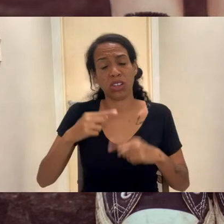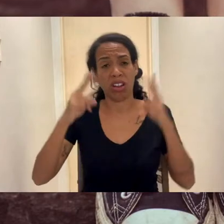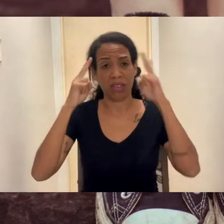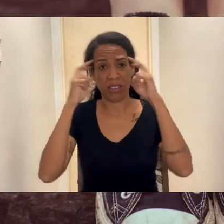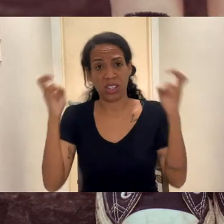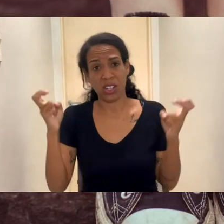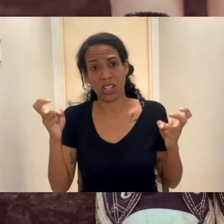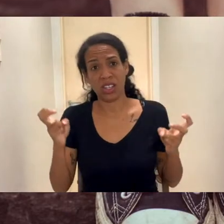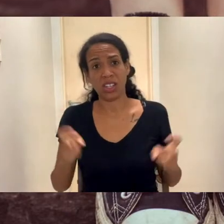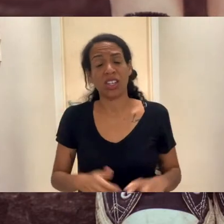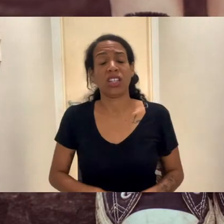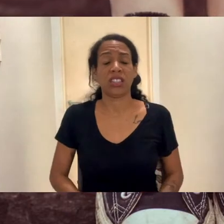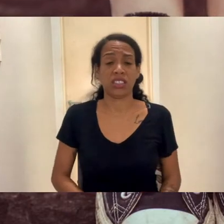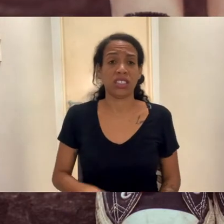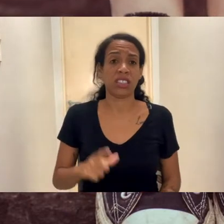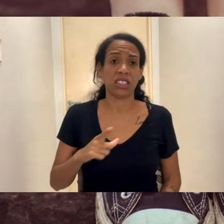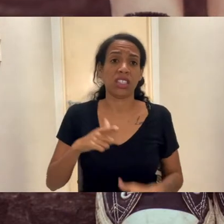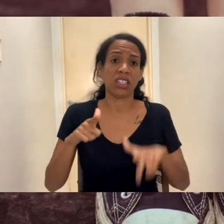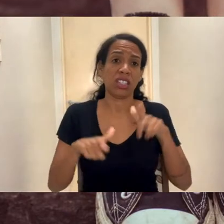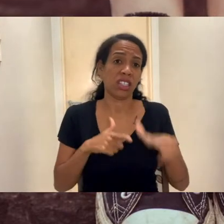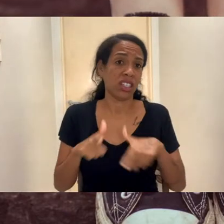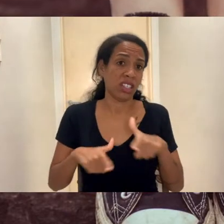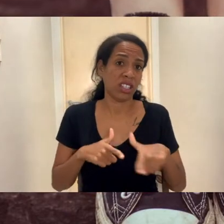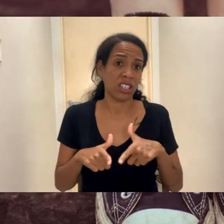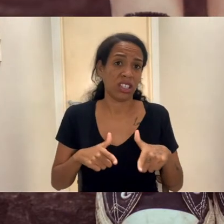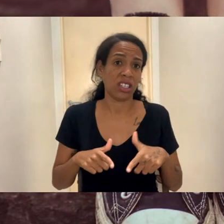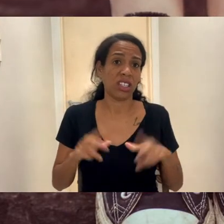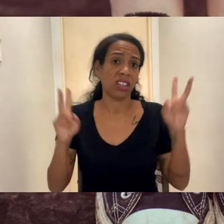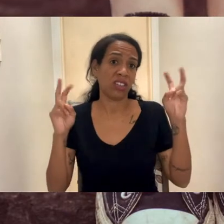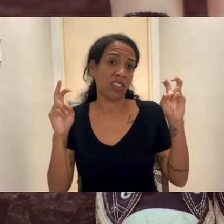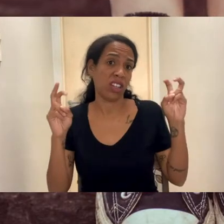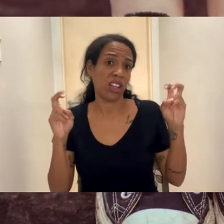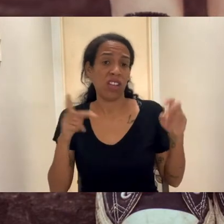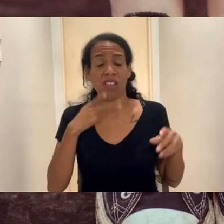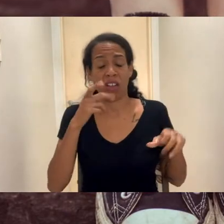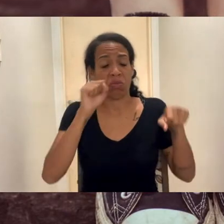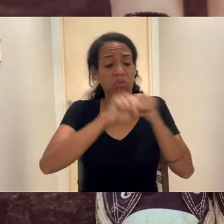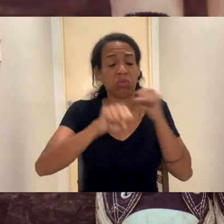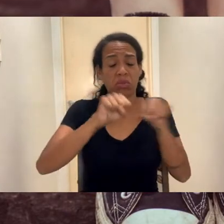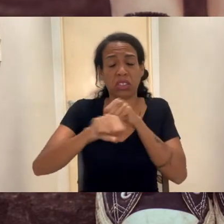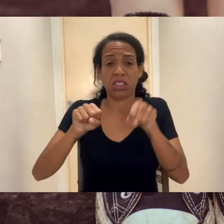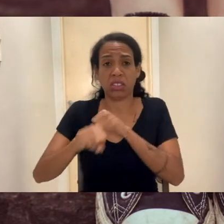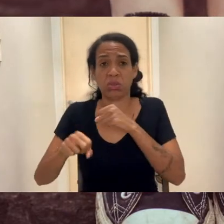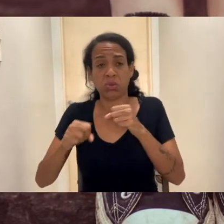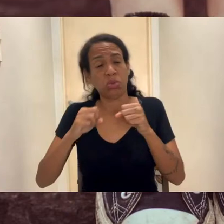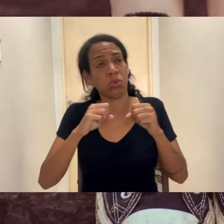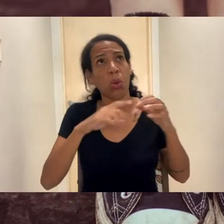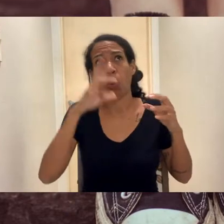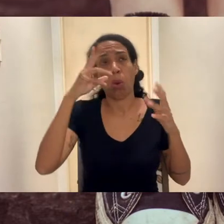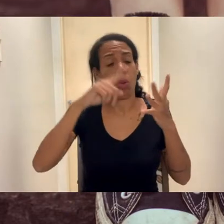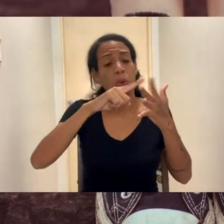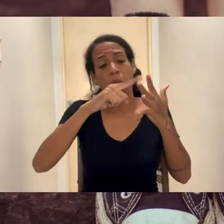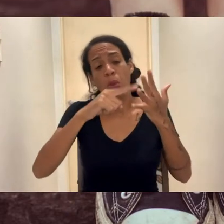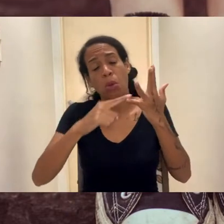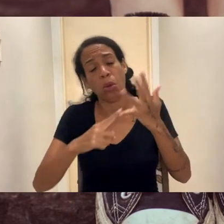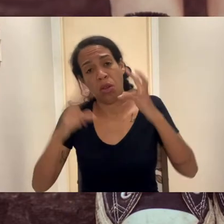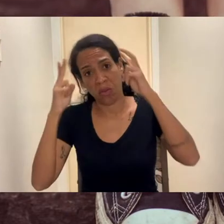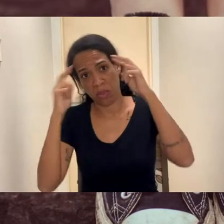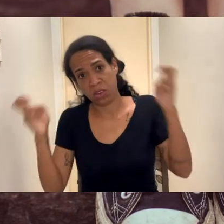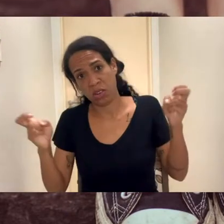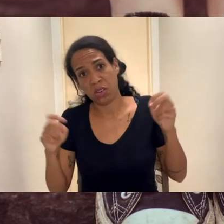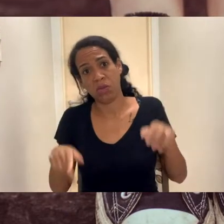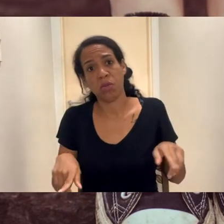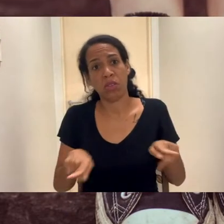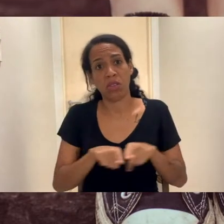violência, né, que atua pela questão dos assassinatos, atua por uma série de outras violências pelo Estado